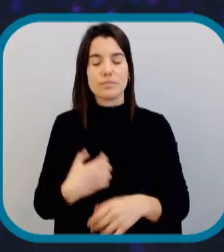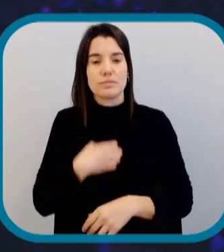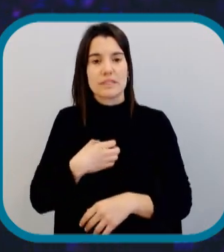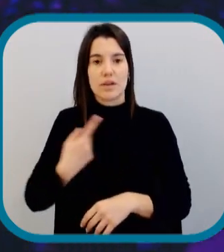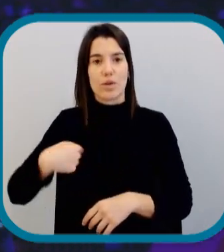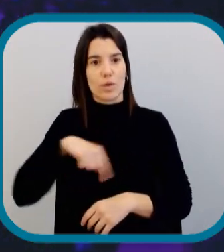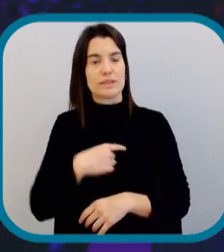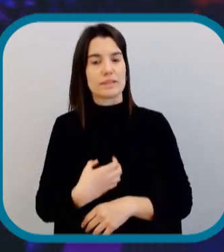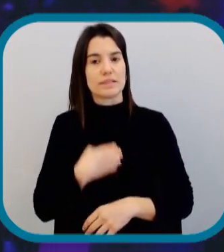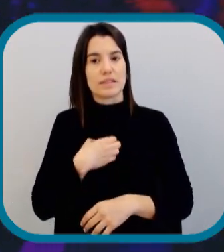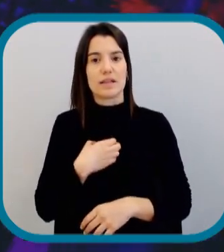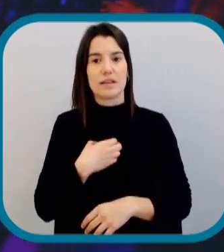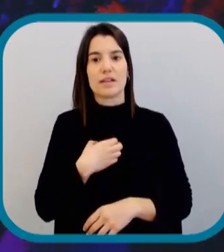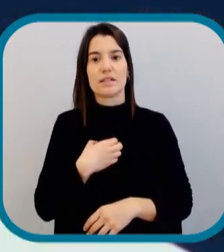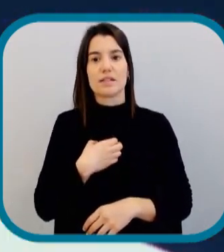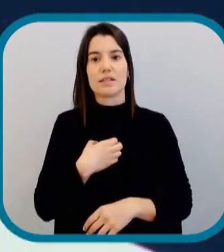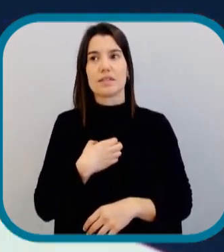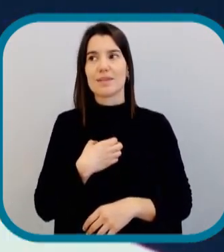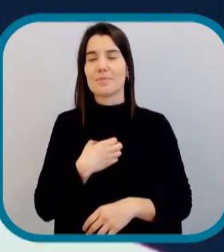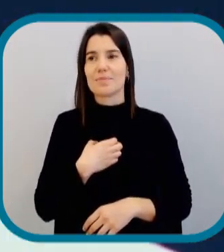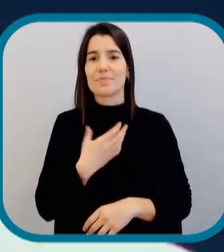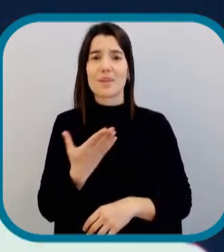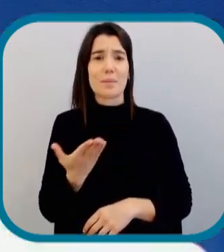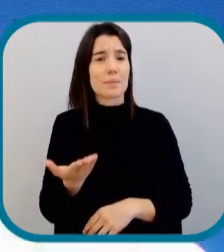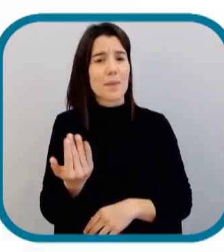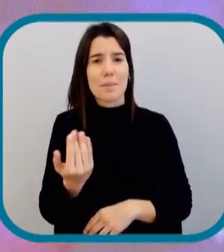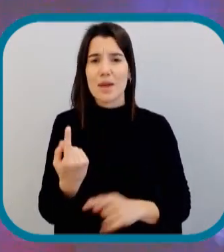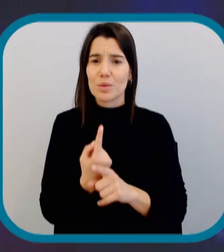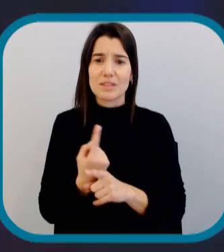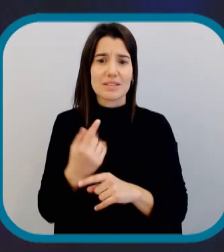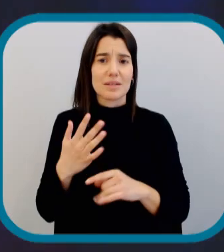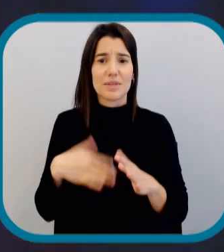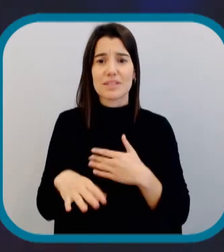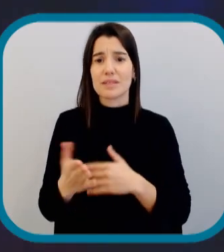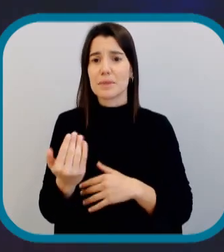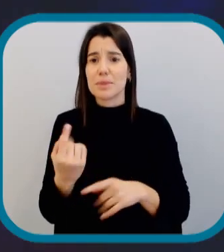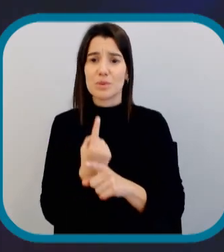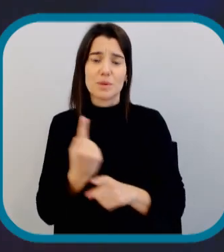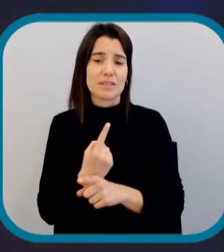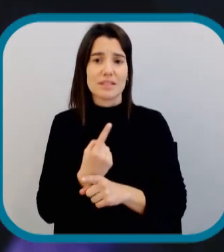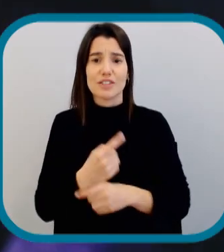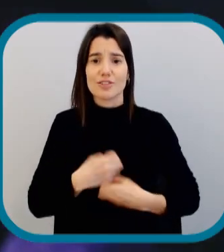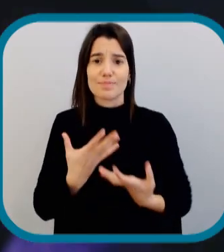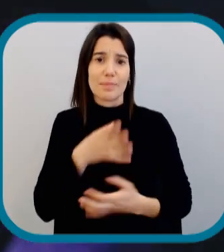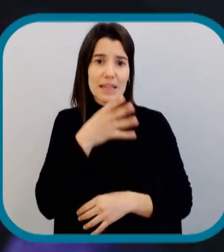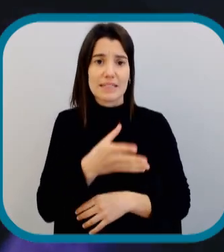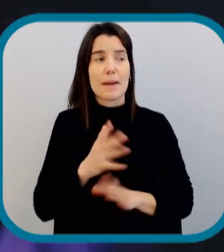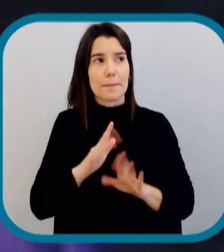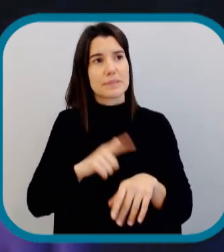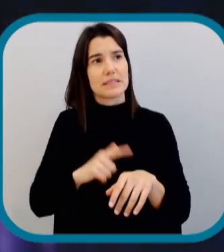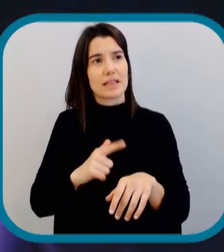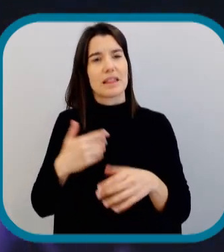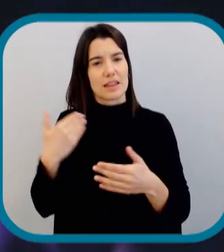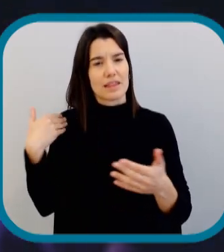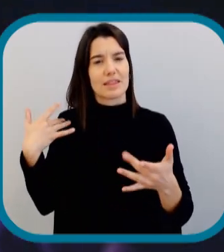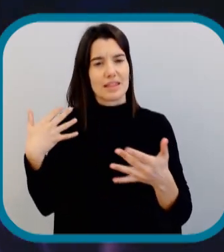E eu sentia e nós sentíamos que tinha ficado tanto por fazer, tanta coisa por dizer, mas lá está, precisámos